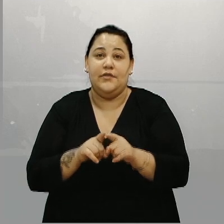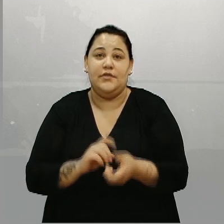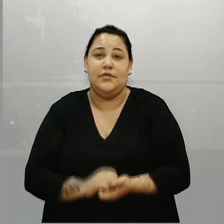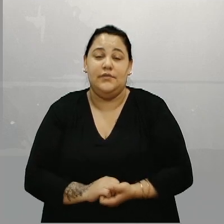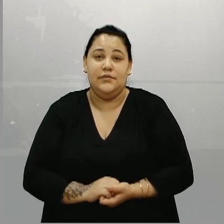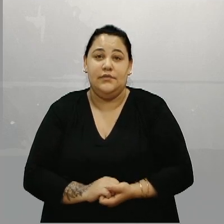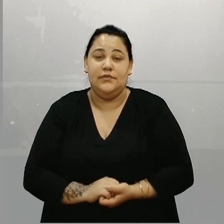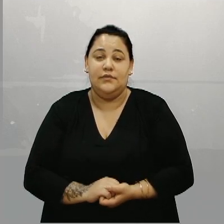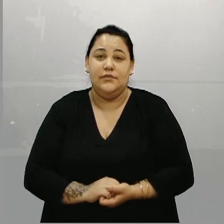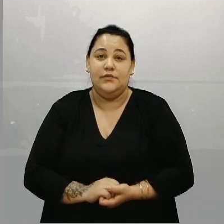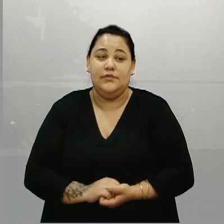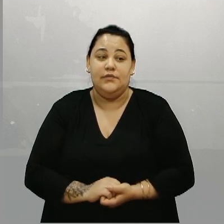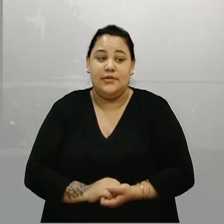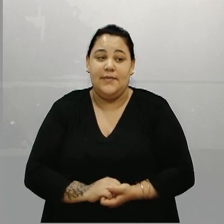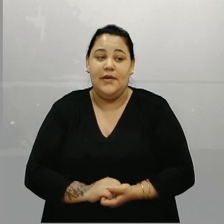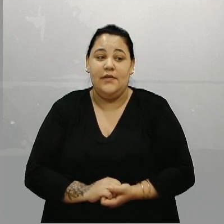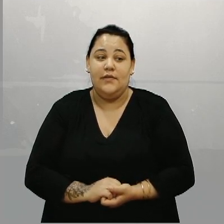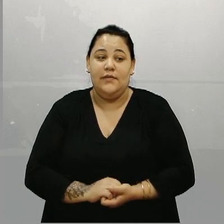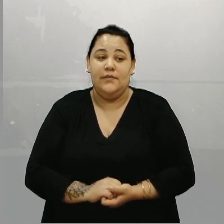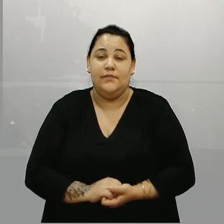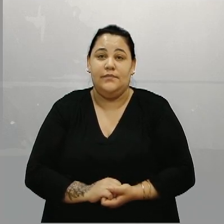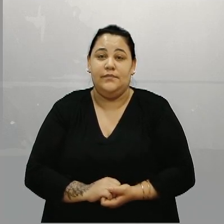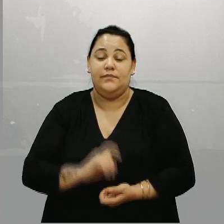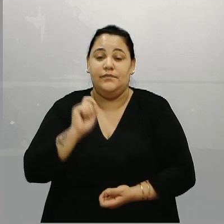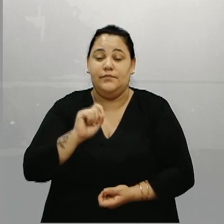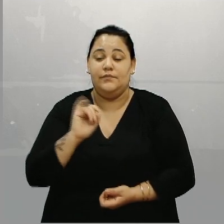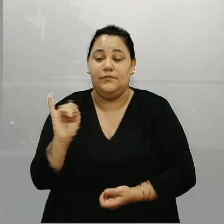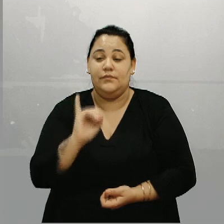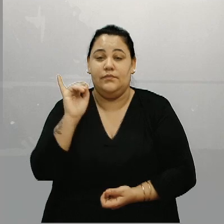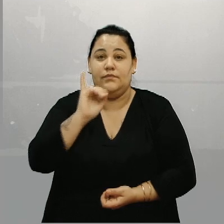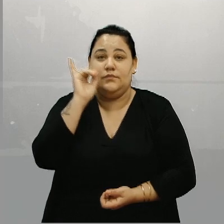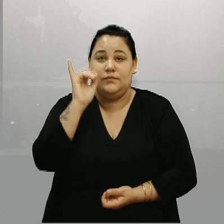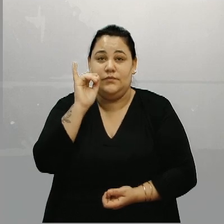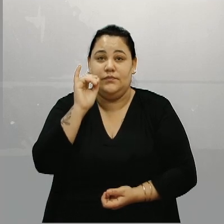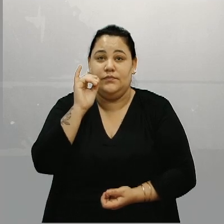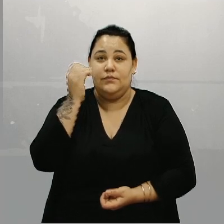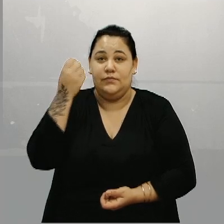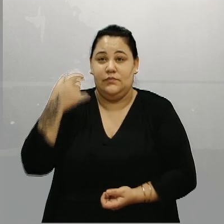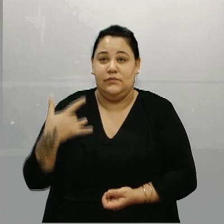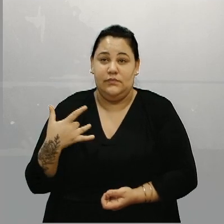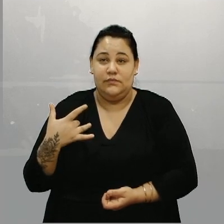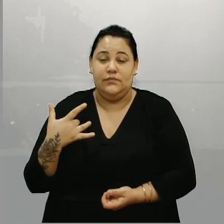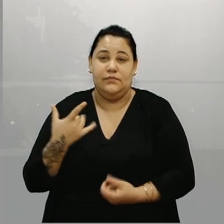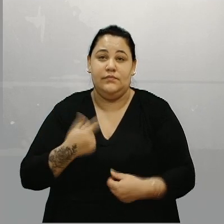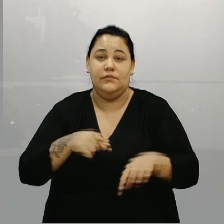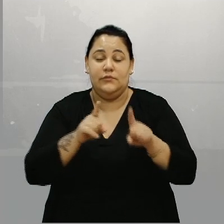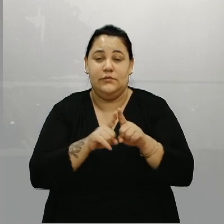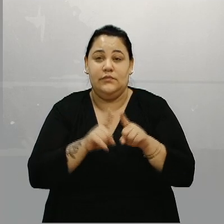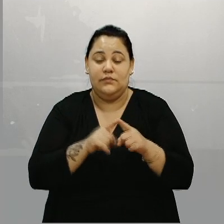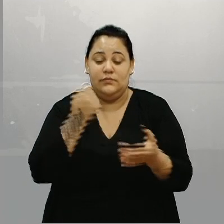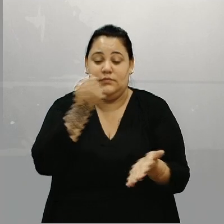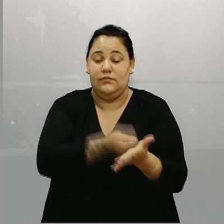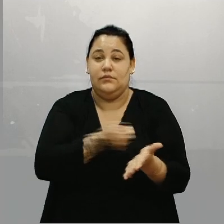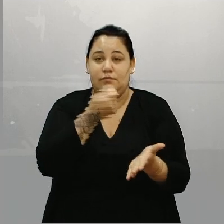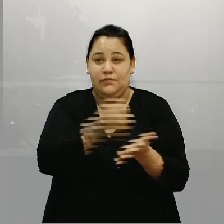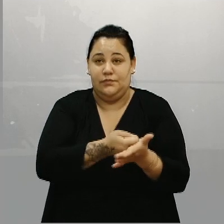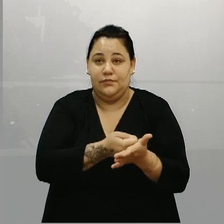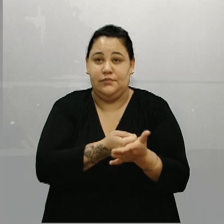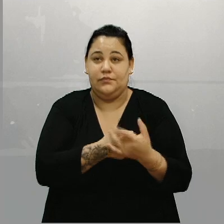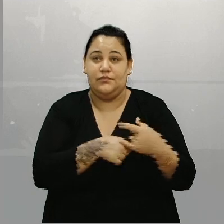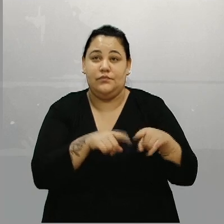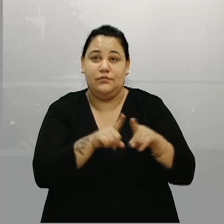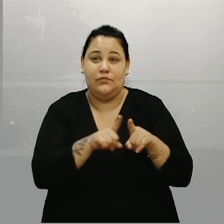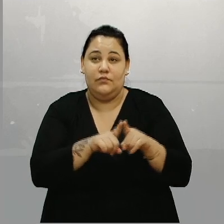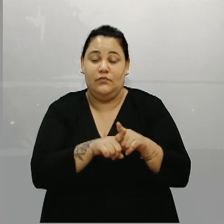Elidor. Só que o que é importante ressaltar é que esta luta mais